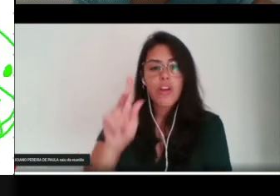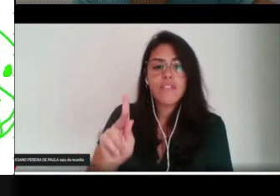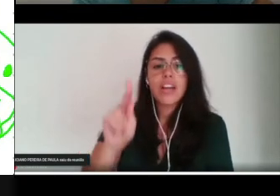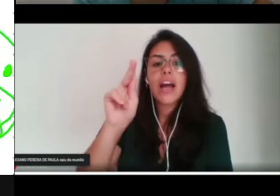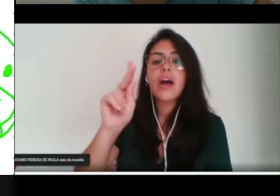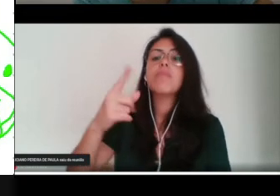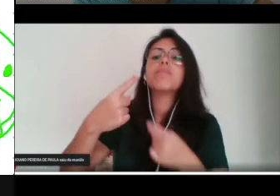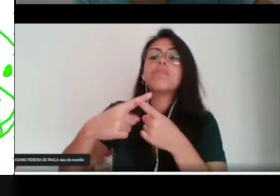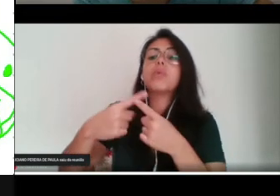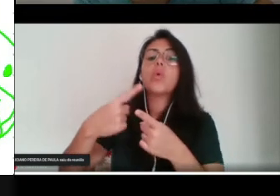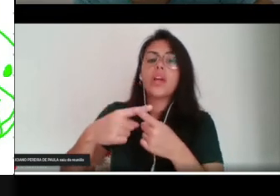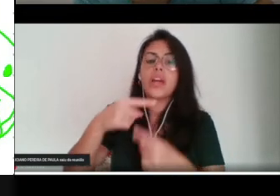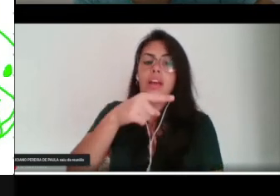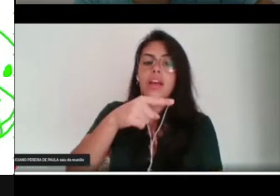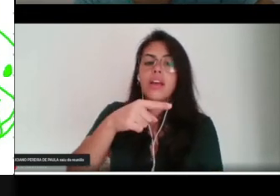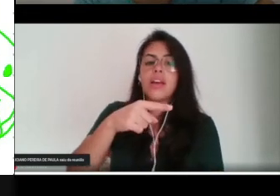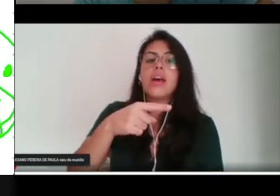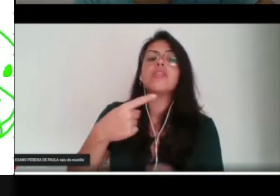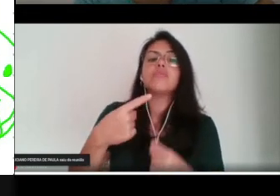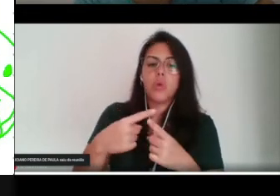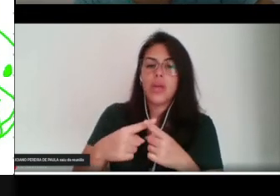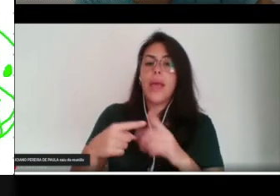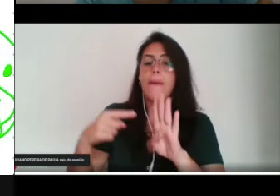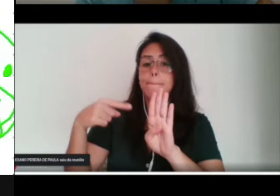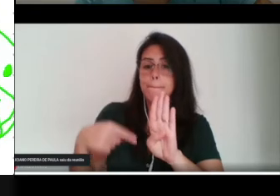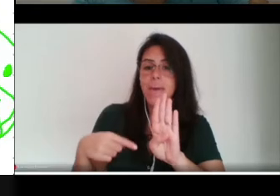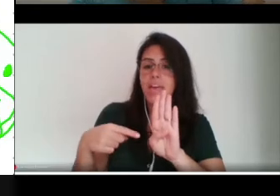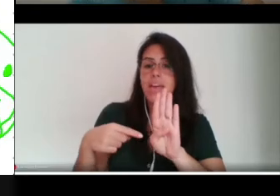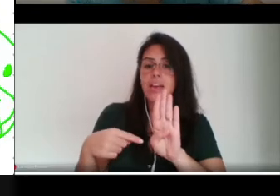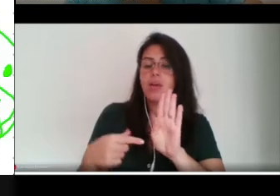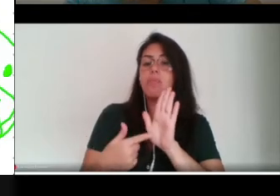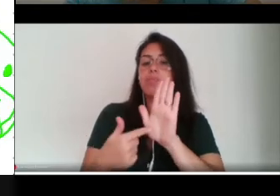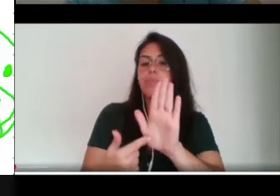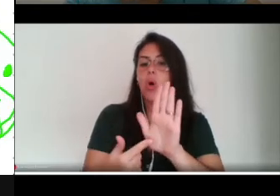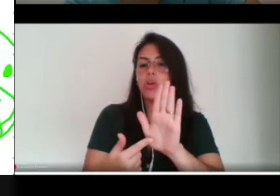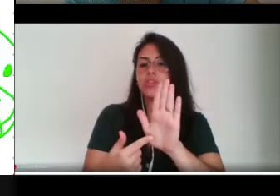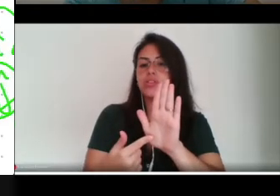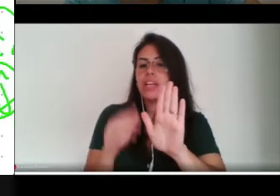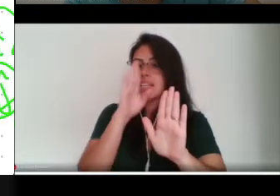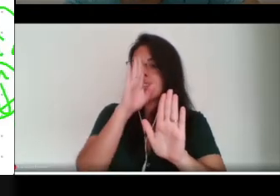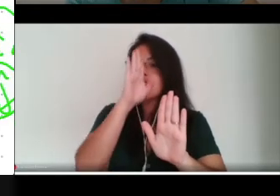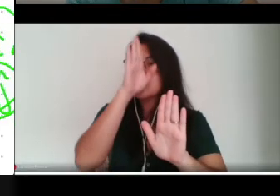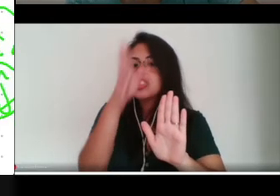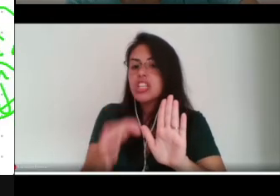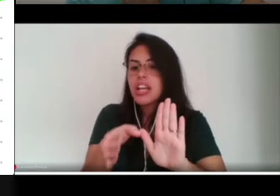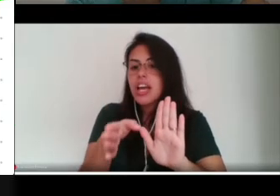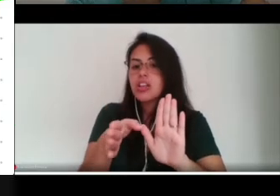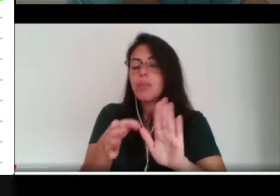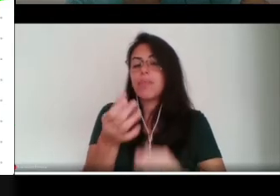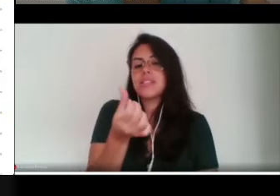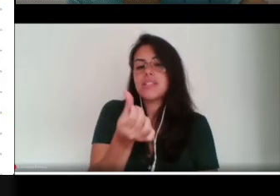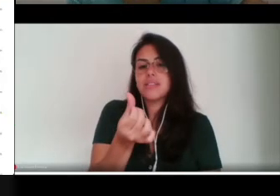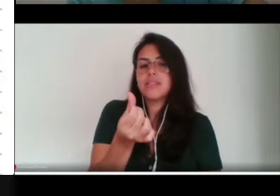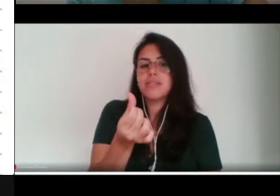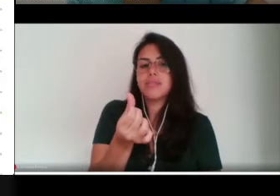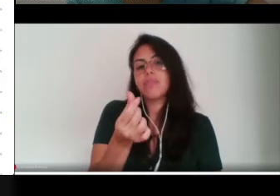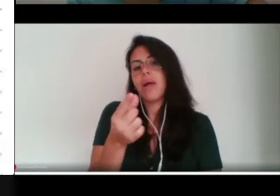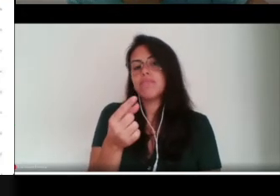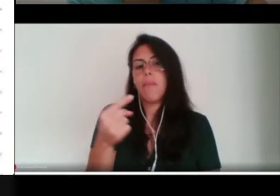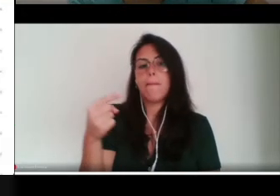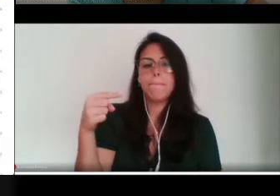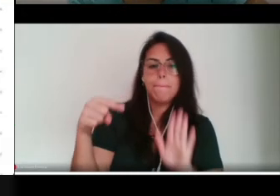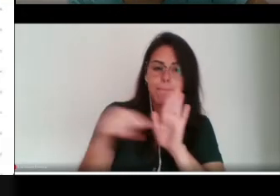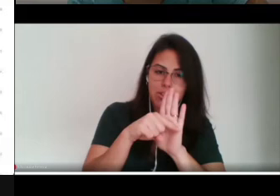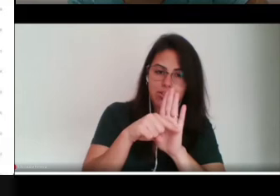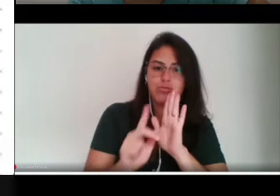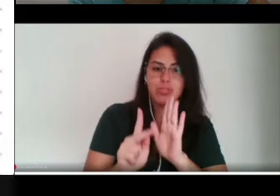é menos K. E C é igual a isso aqui, certo? O segundo passo que a gente tem que seguir é o seguinte,